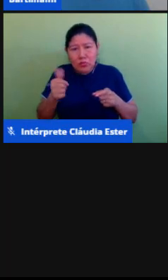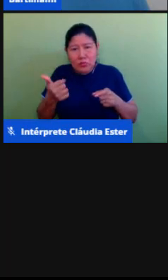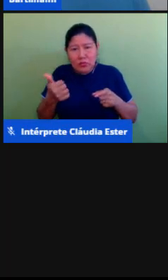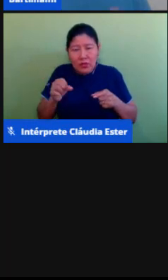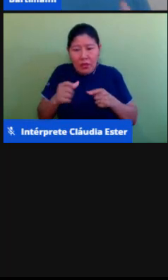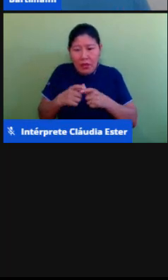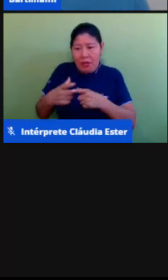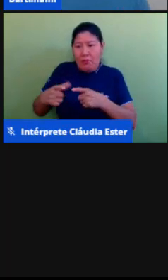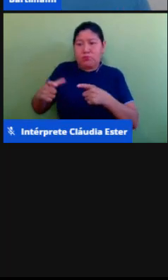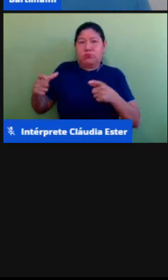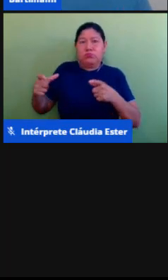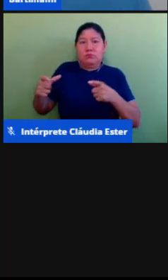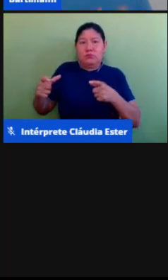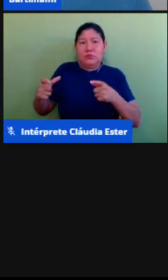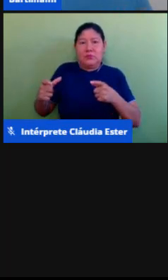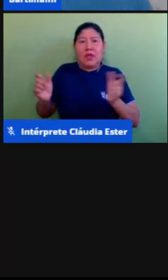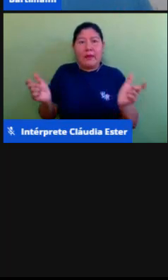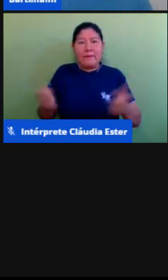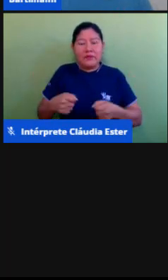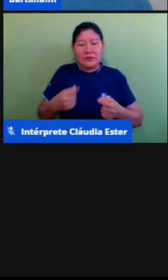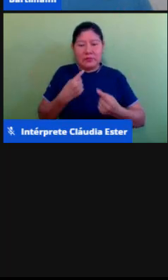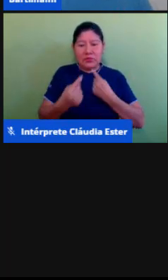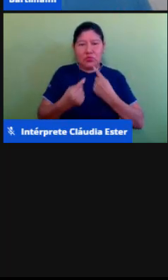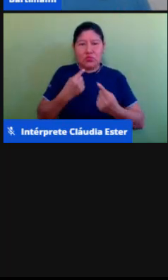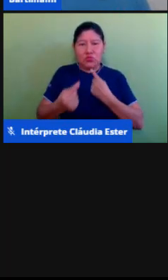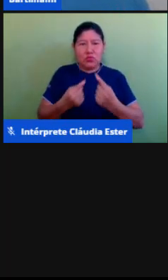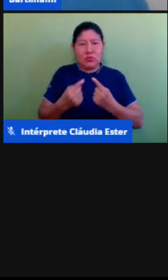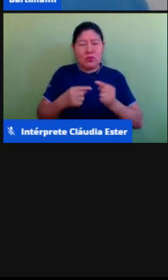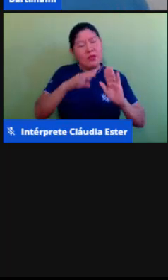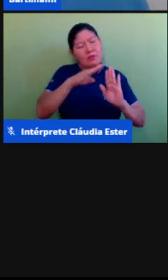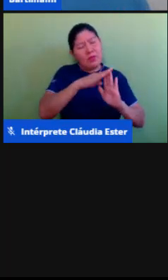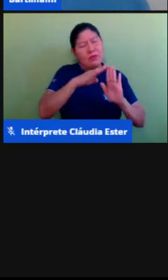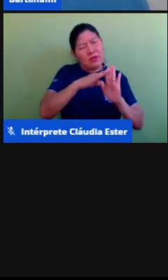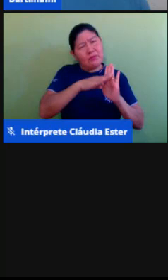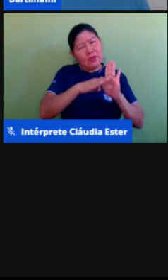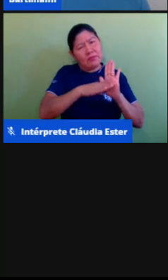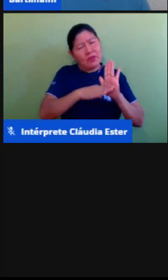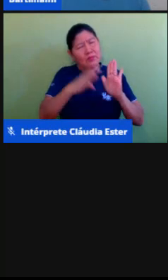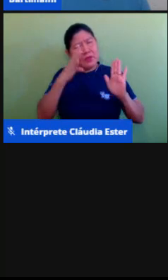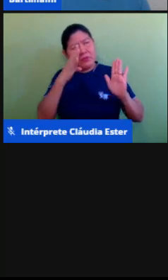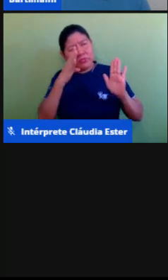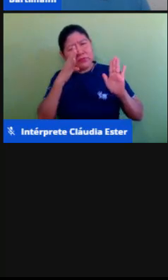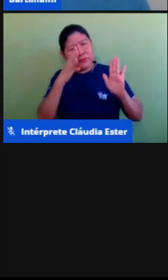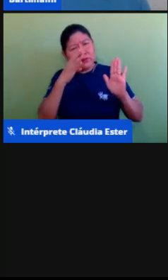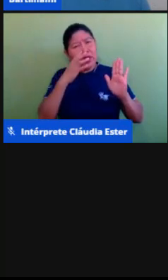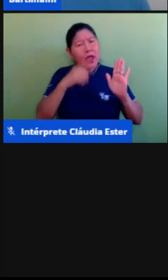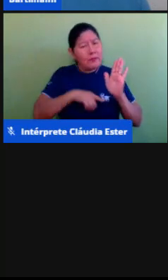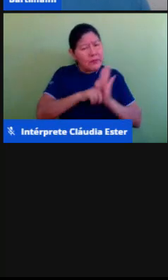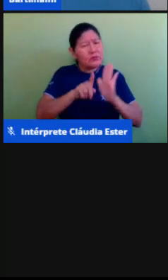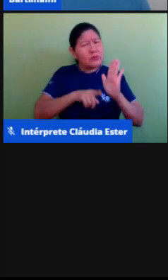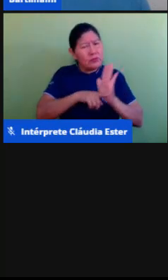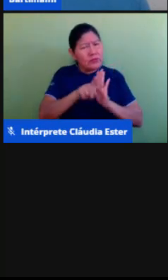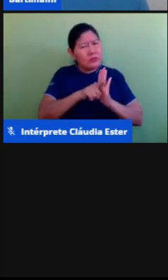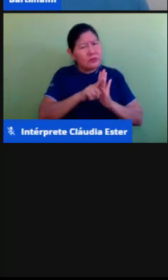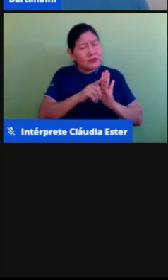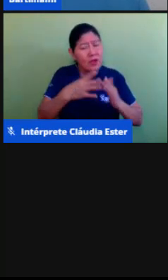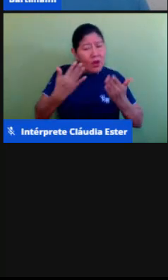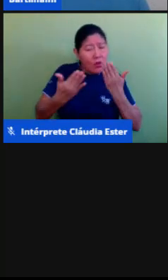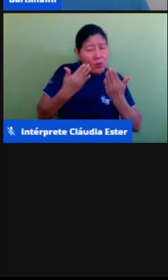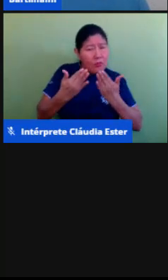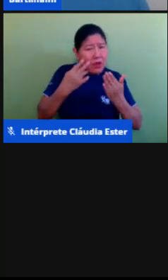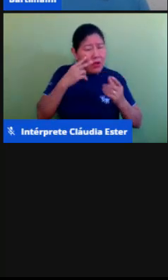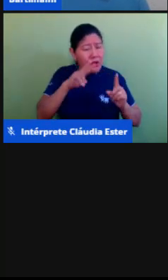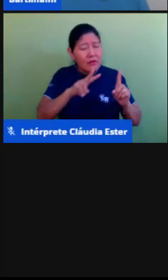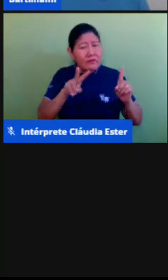possibilidades para discussão. Olha a área não vegetada, basicamente espaço urbano. Você tinha 220 hectares e agora você